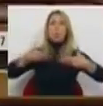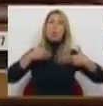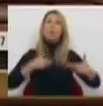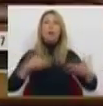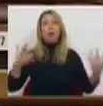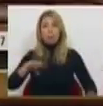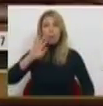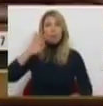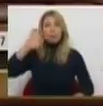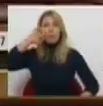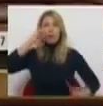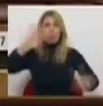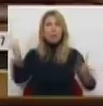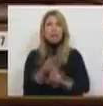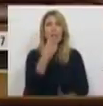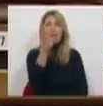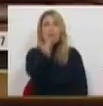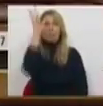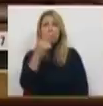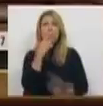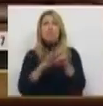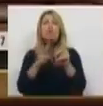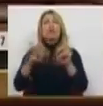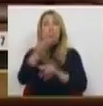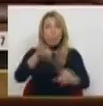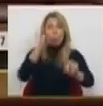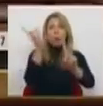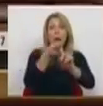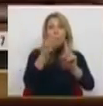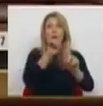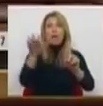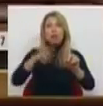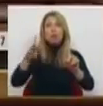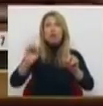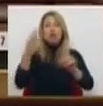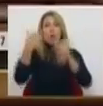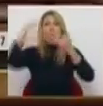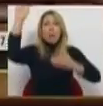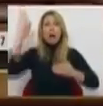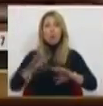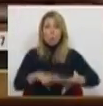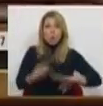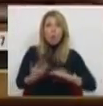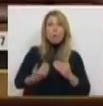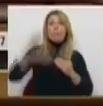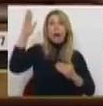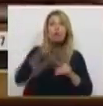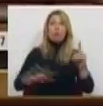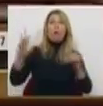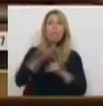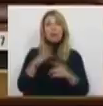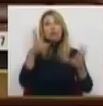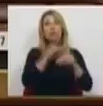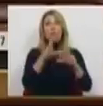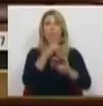3% na taxa de juros que nos cobra, que vale por ano mais de 500 milhões de euros. Mais do dobro do aumento extraordinário das